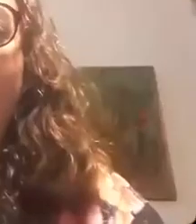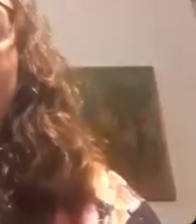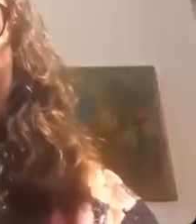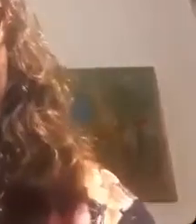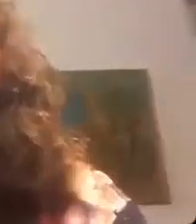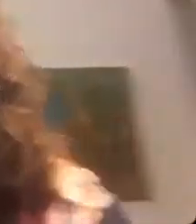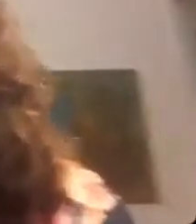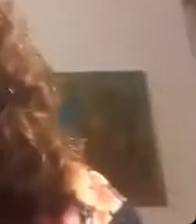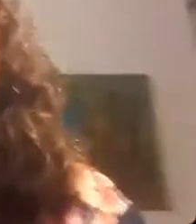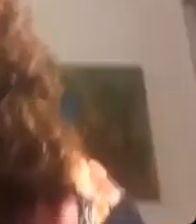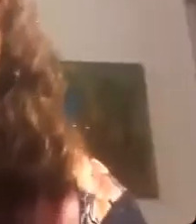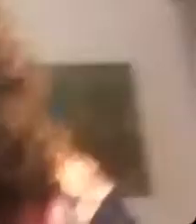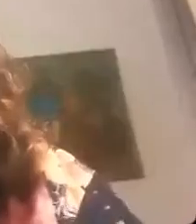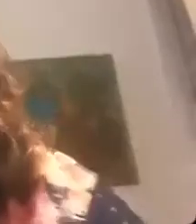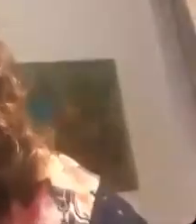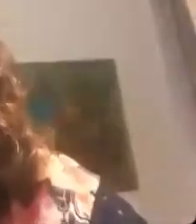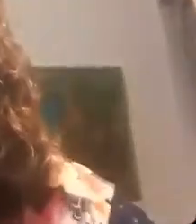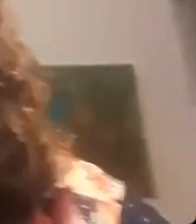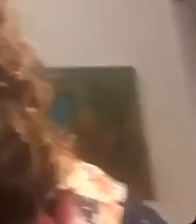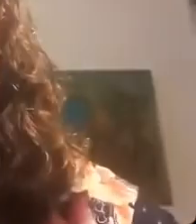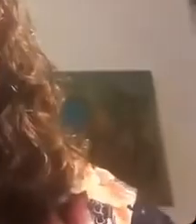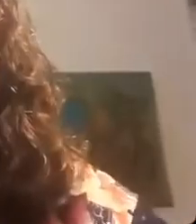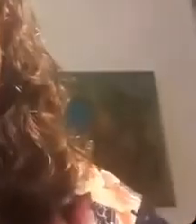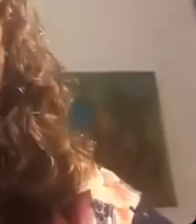Estou procurando Simone aqui.